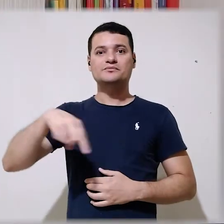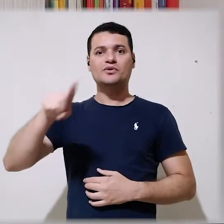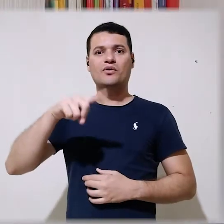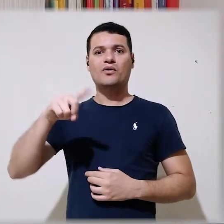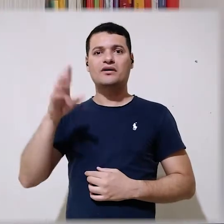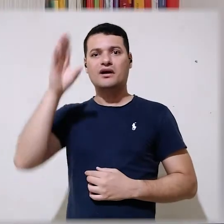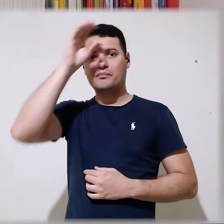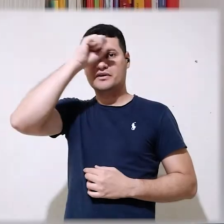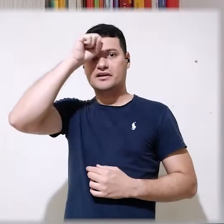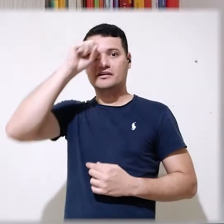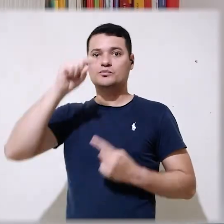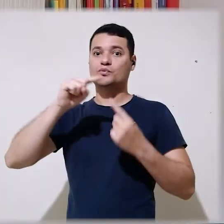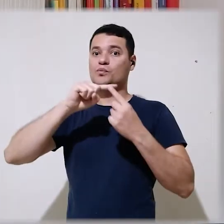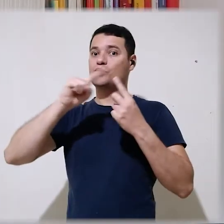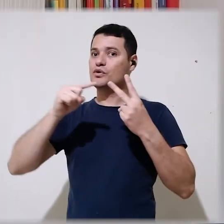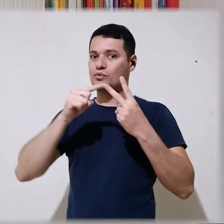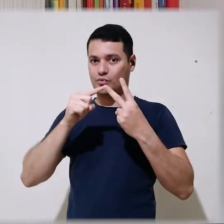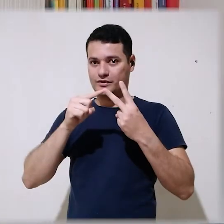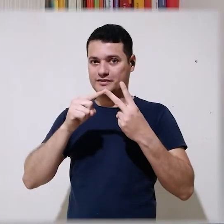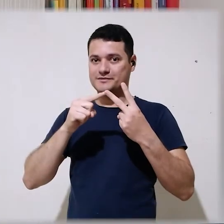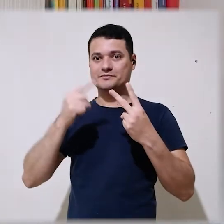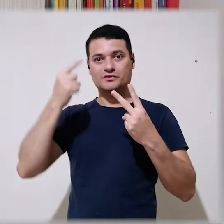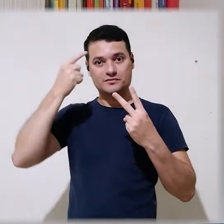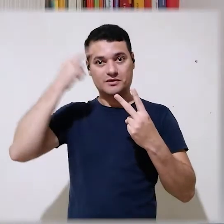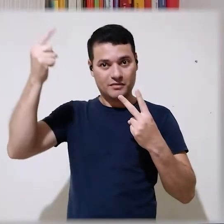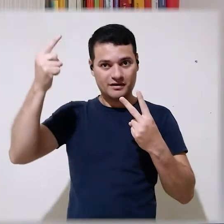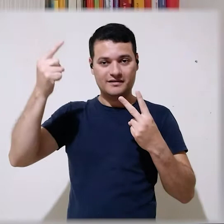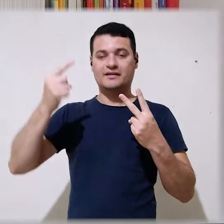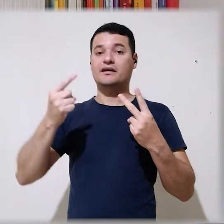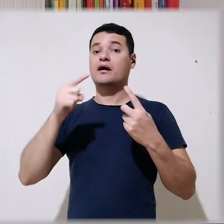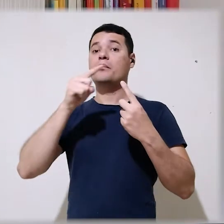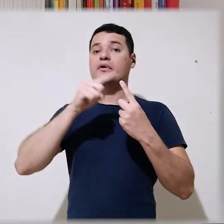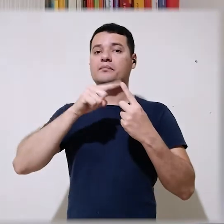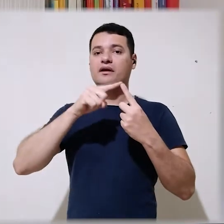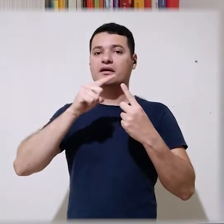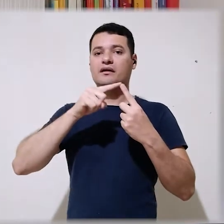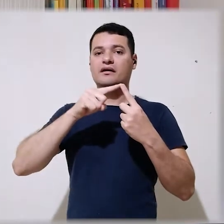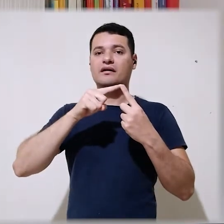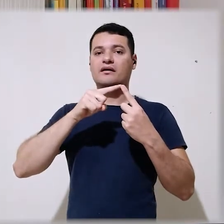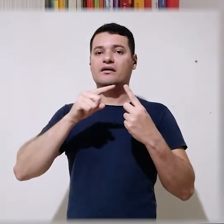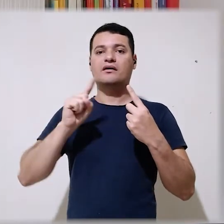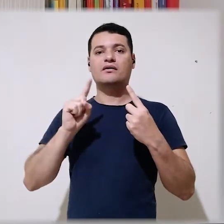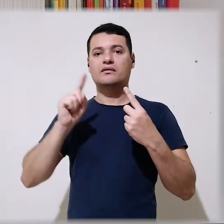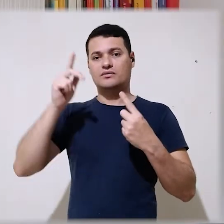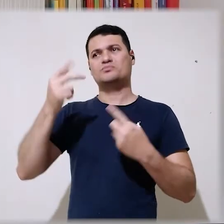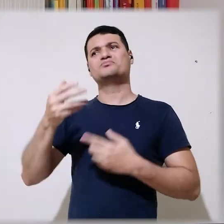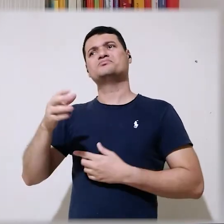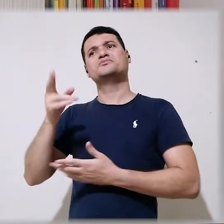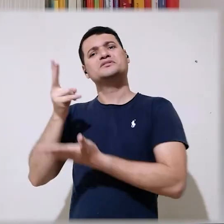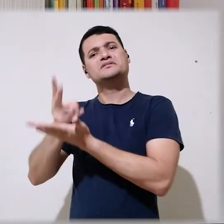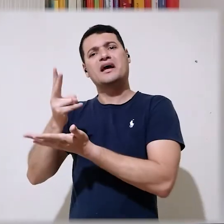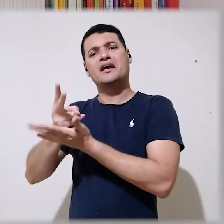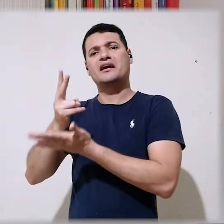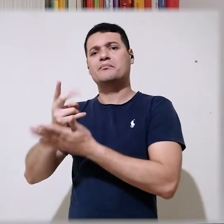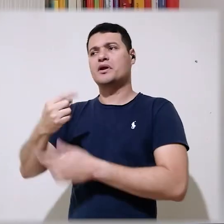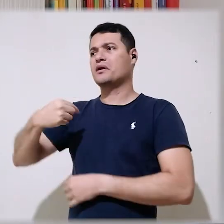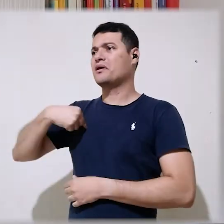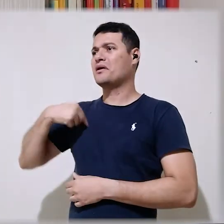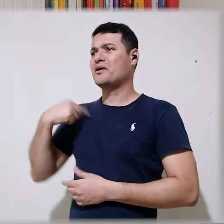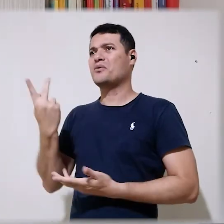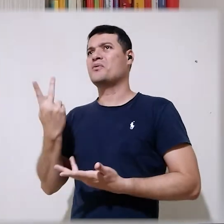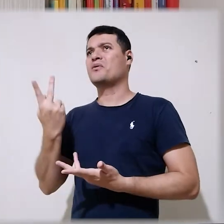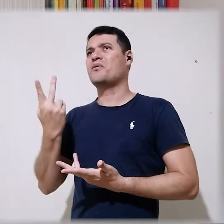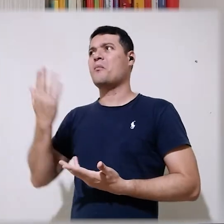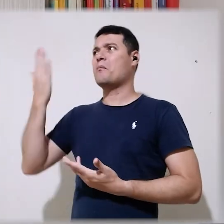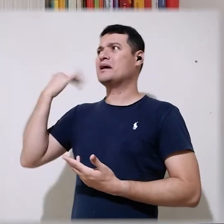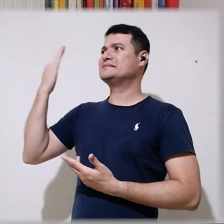Bom, eu trouxe esse conto para te lembrar duas coisas. A primeira delas é: todas as vezes que você se